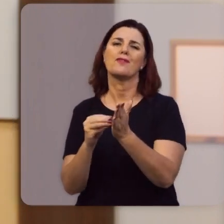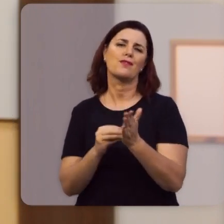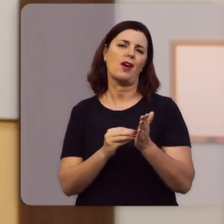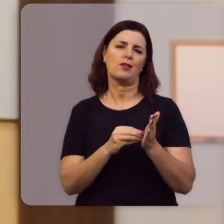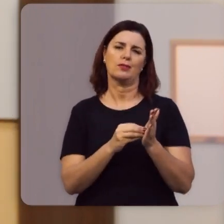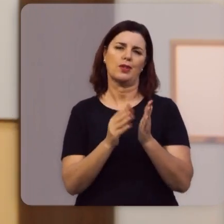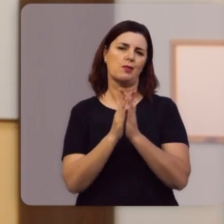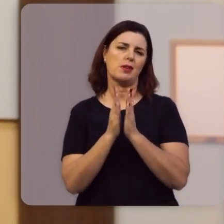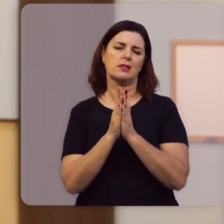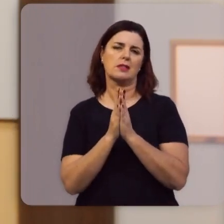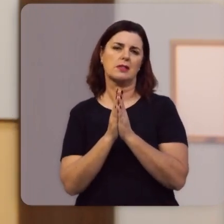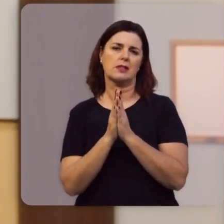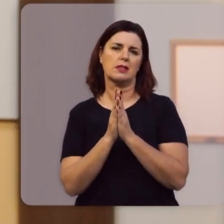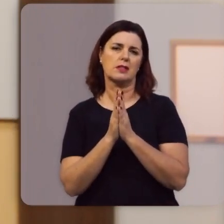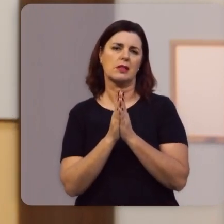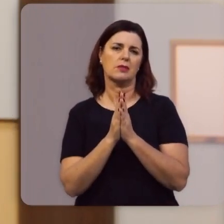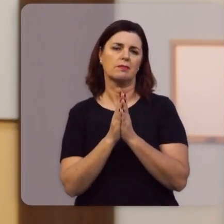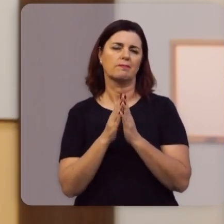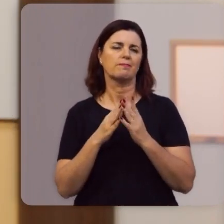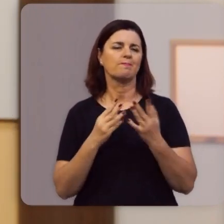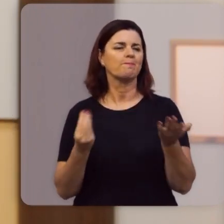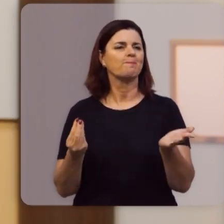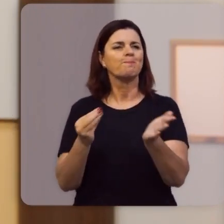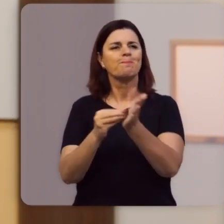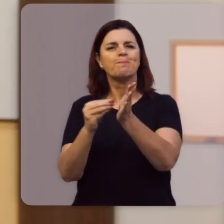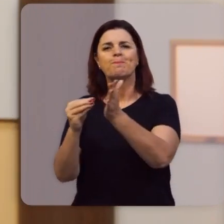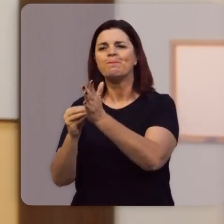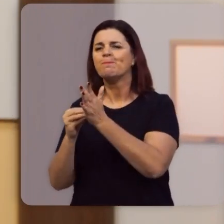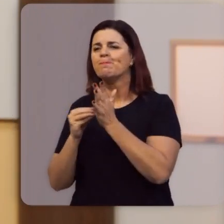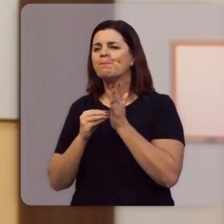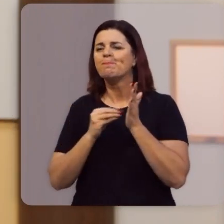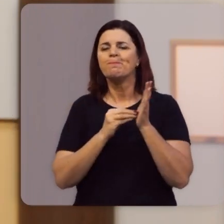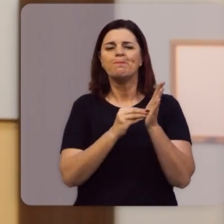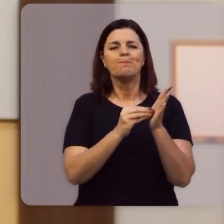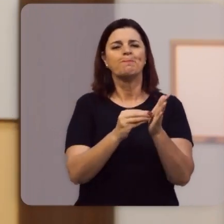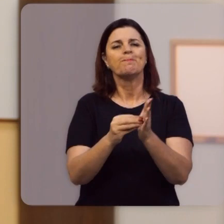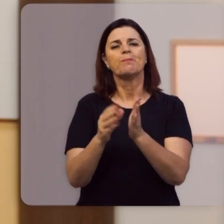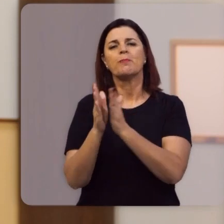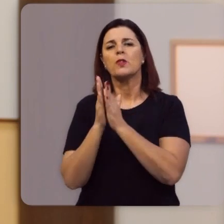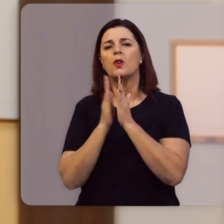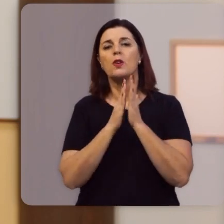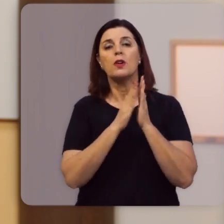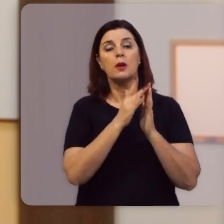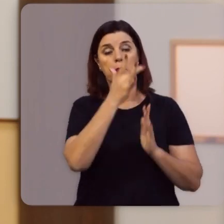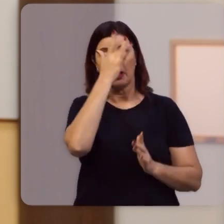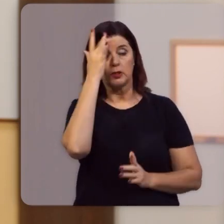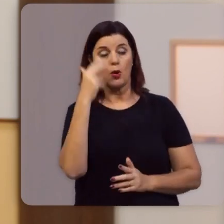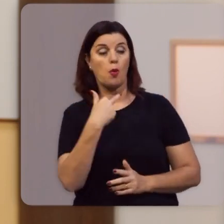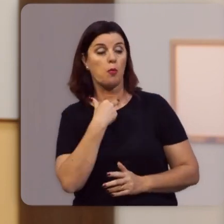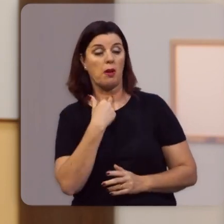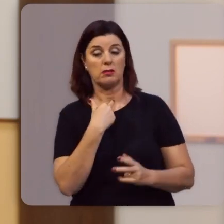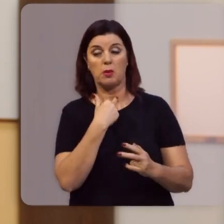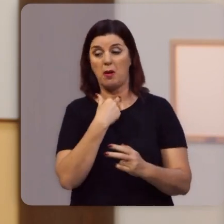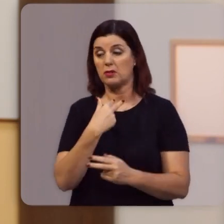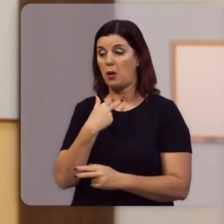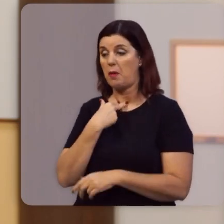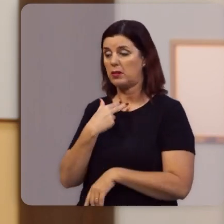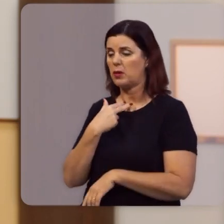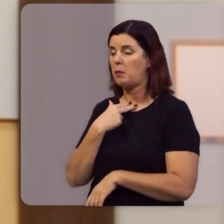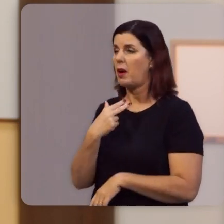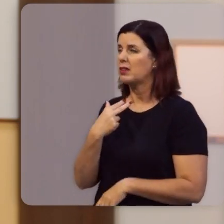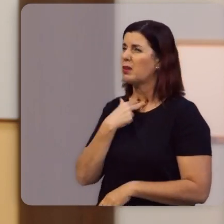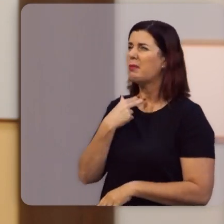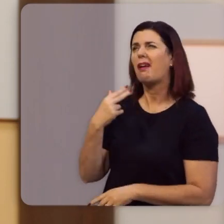oração, há uma escassez de oração, as pessoas estão ocupadas demais para se ocuparem